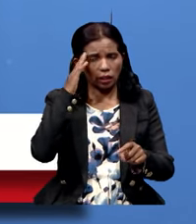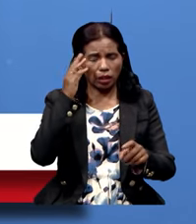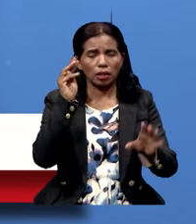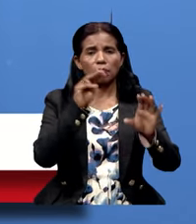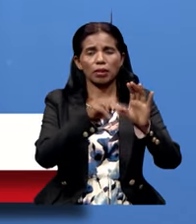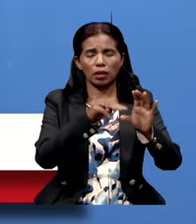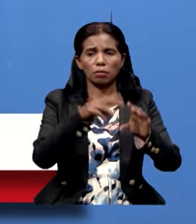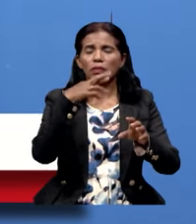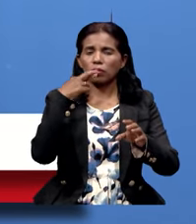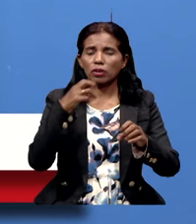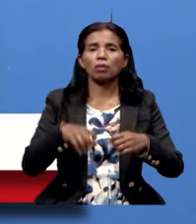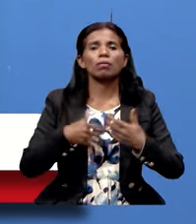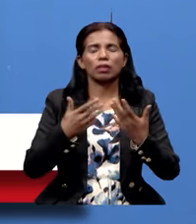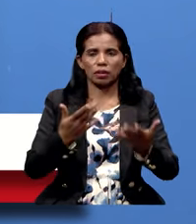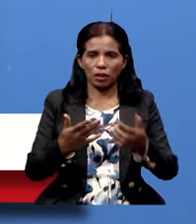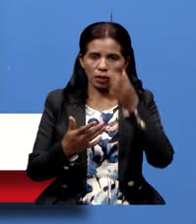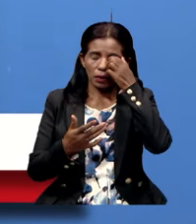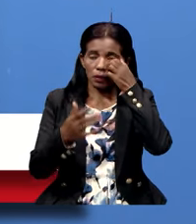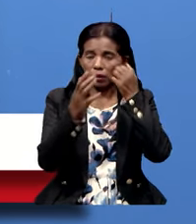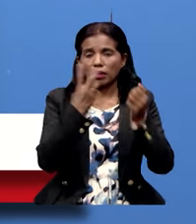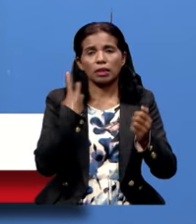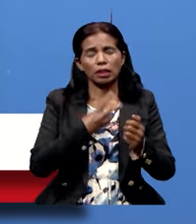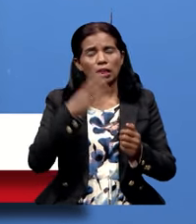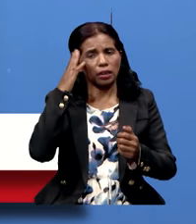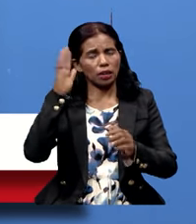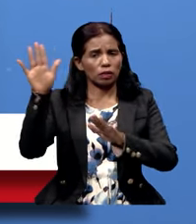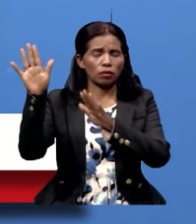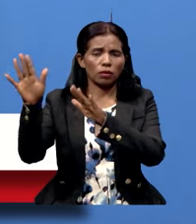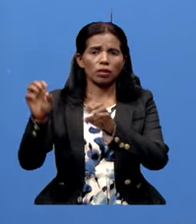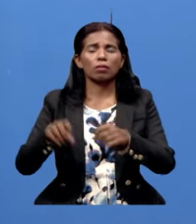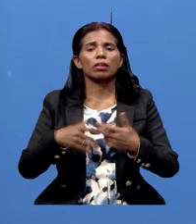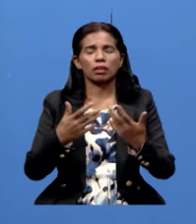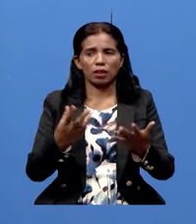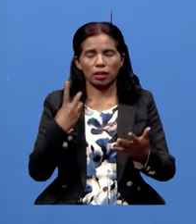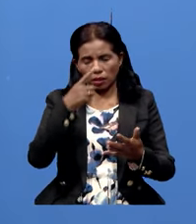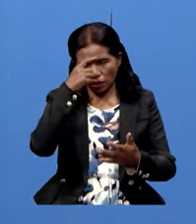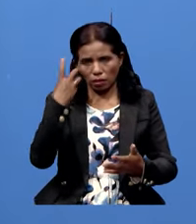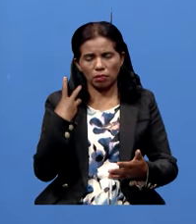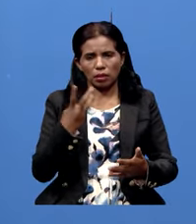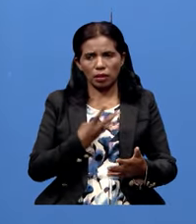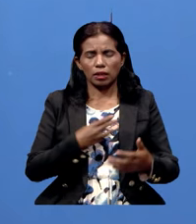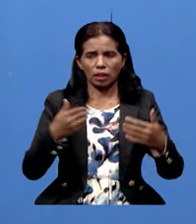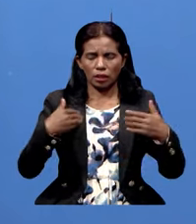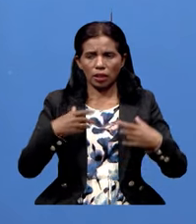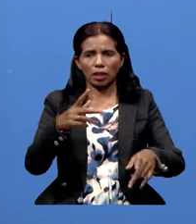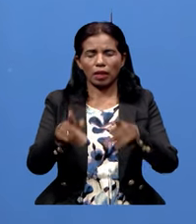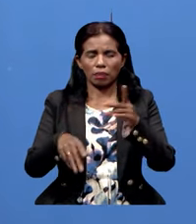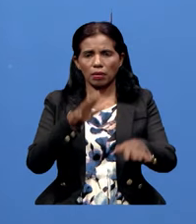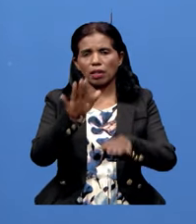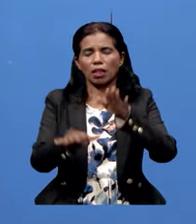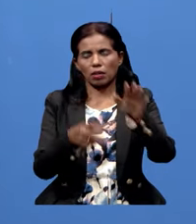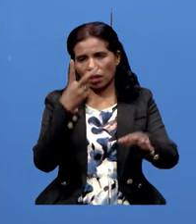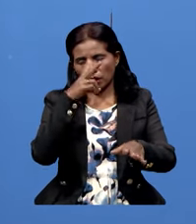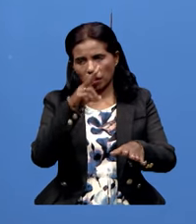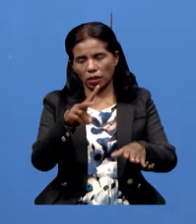halmusa. Ita hatene kata iha foho seranene situação ne halmusa. Tamba ita iha market intelligence lau hela. Ita nia